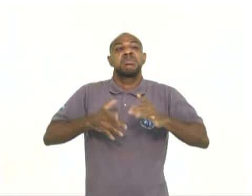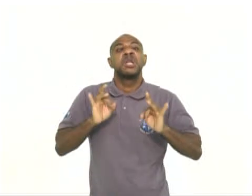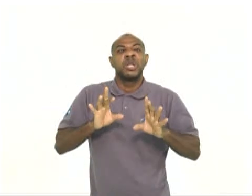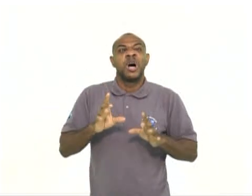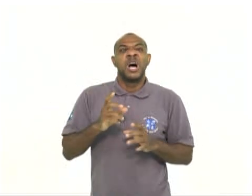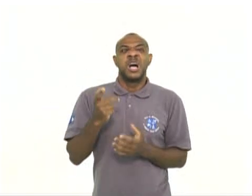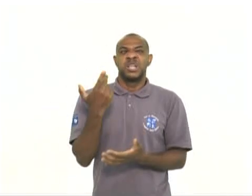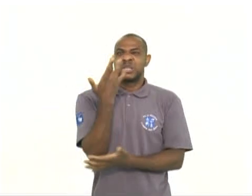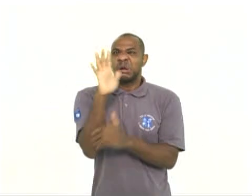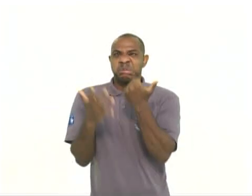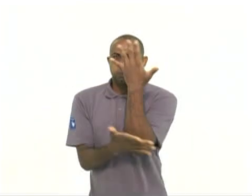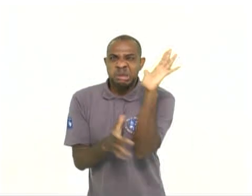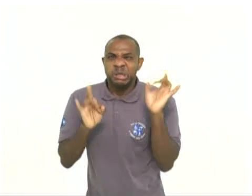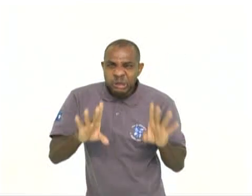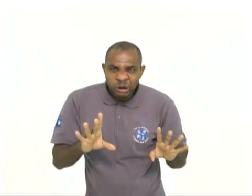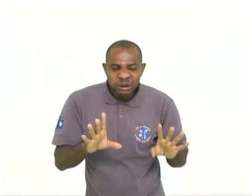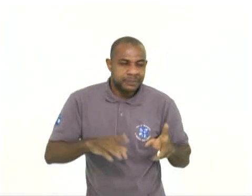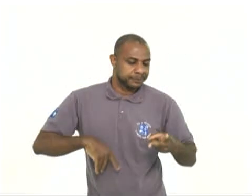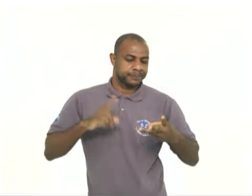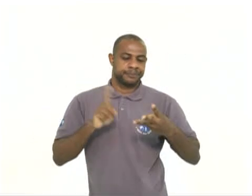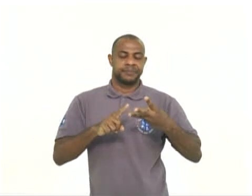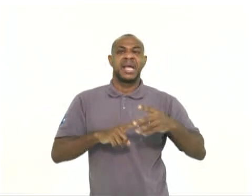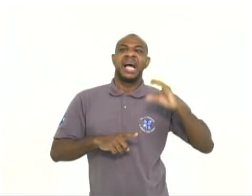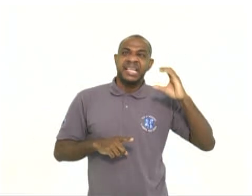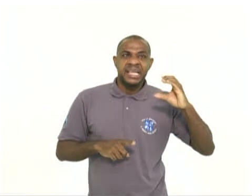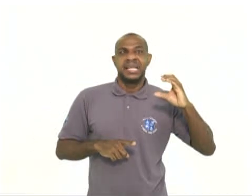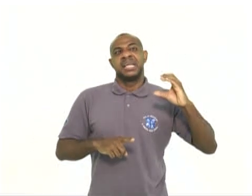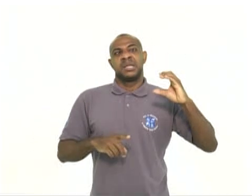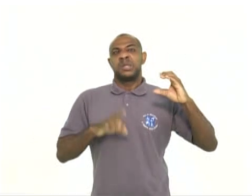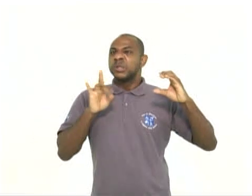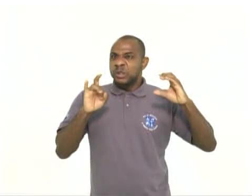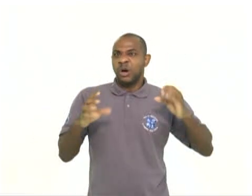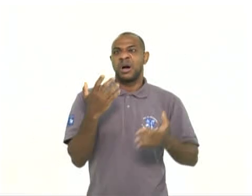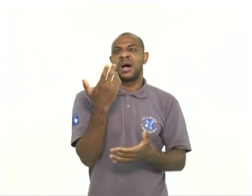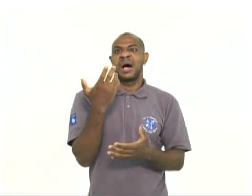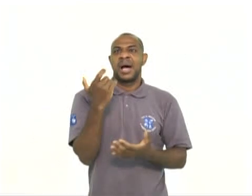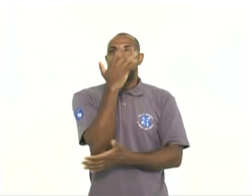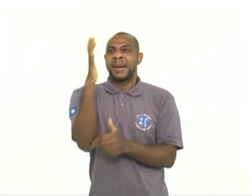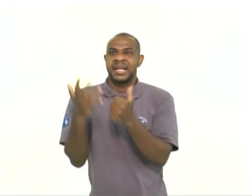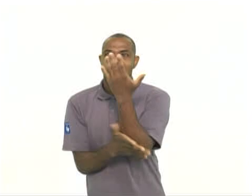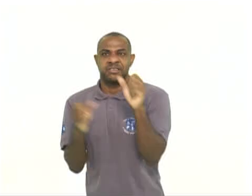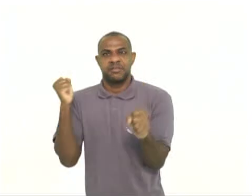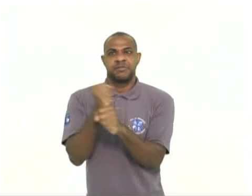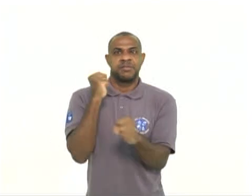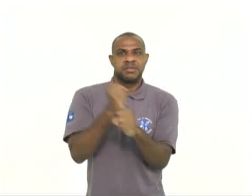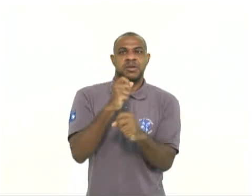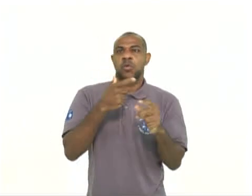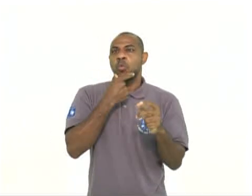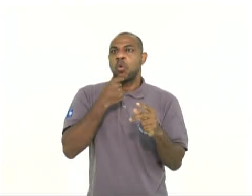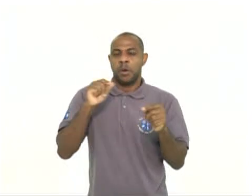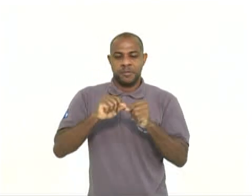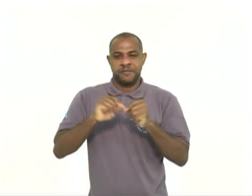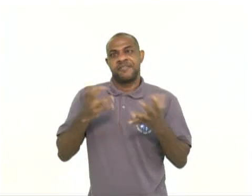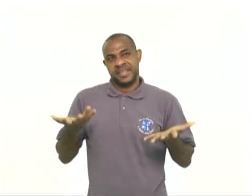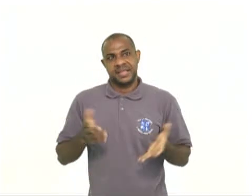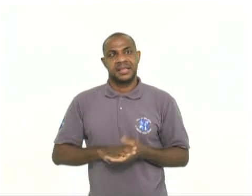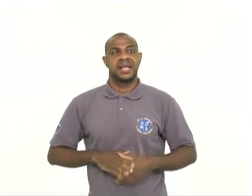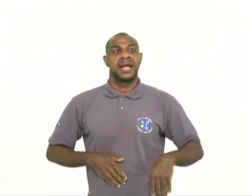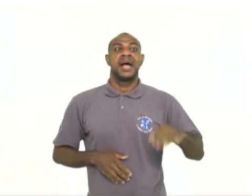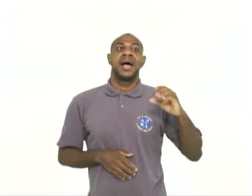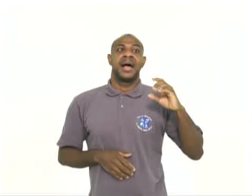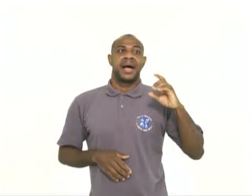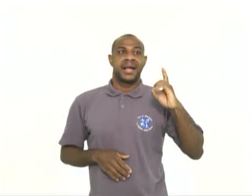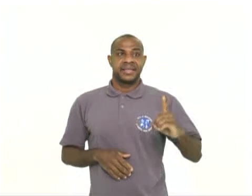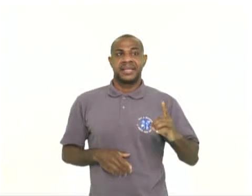somente os elementos da natureza, a C fala somente as paisagens construídas pelo ser humano e a D está errada porque